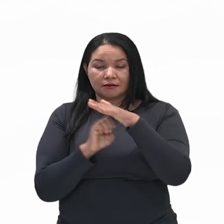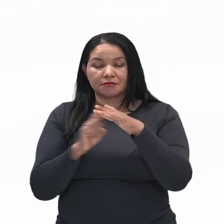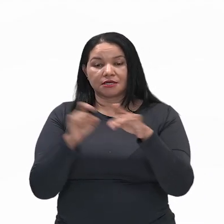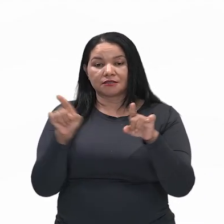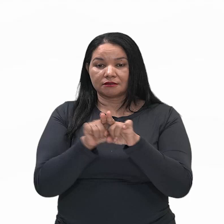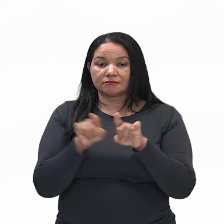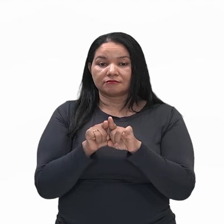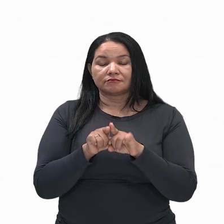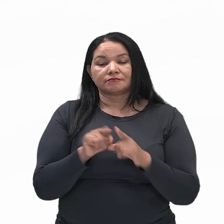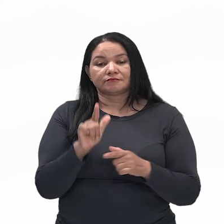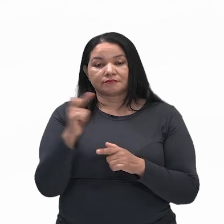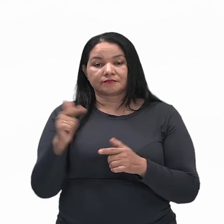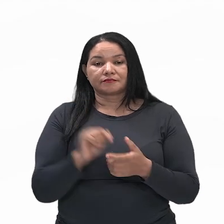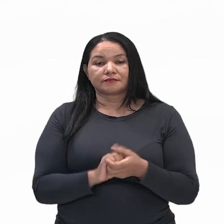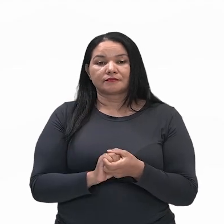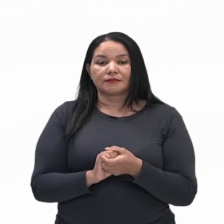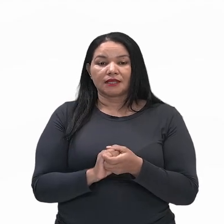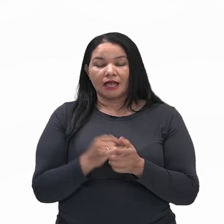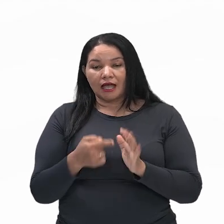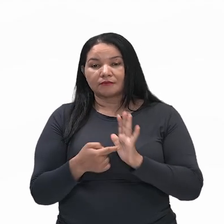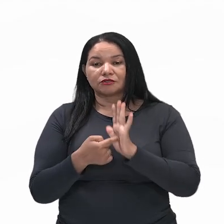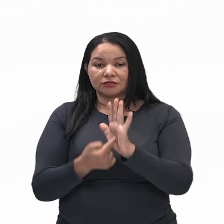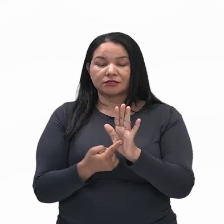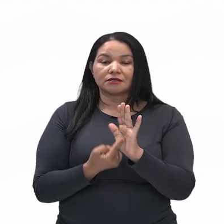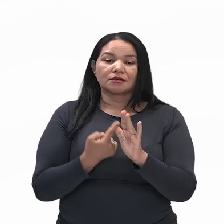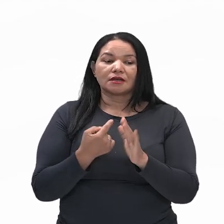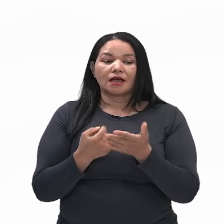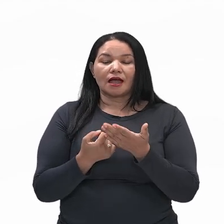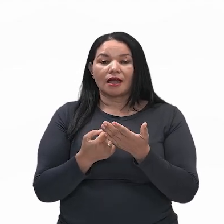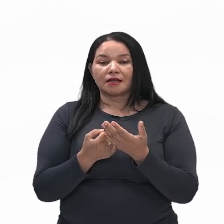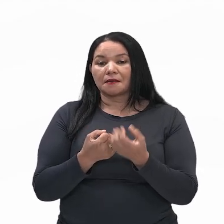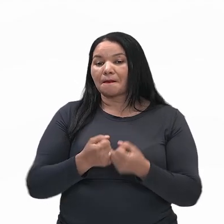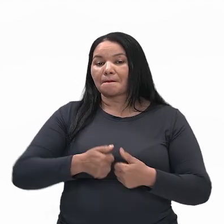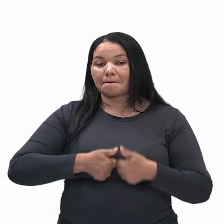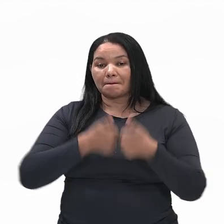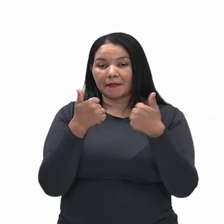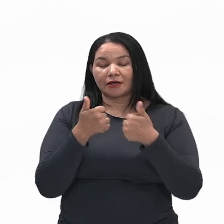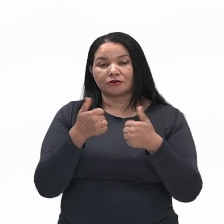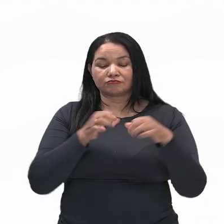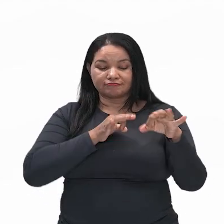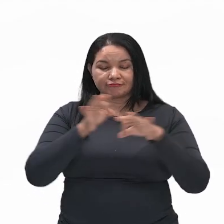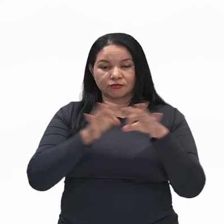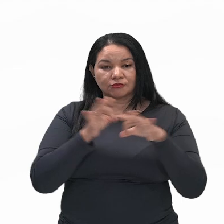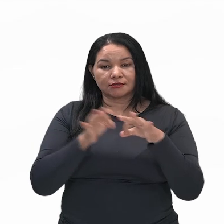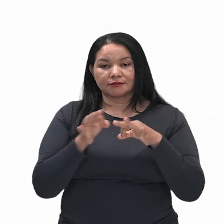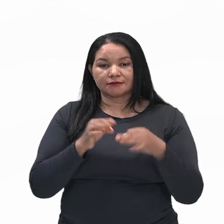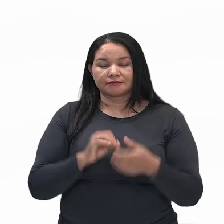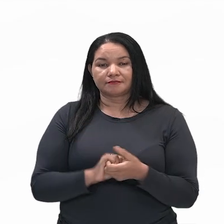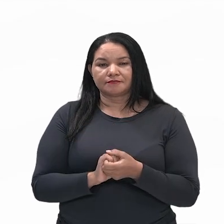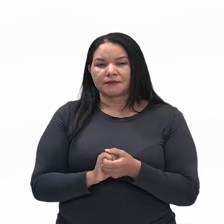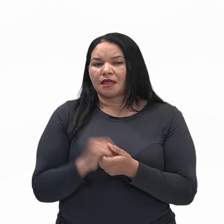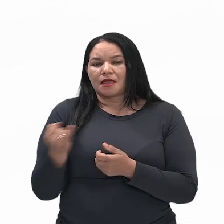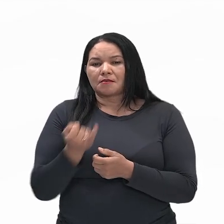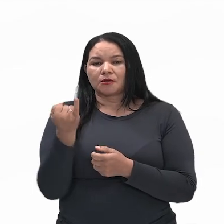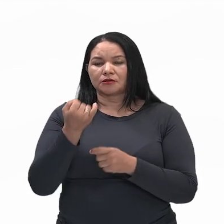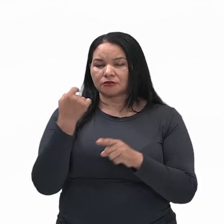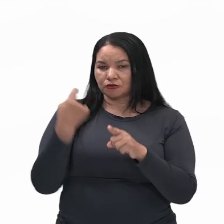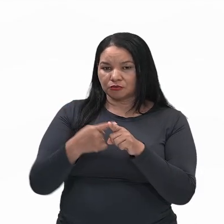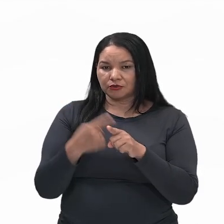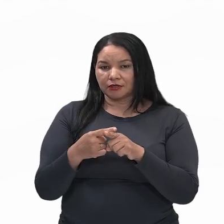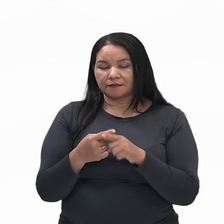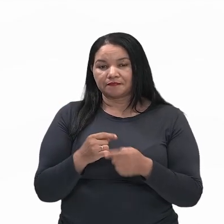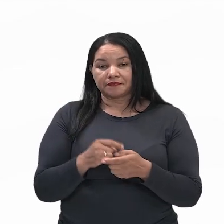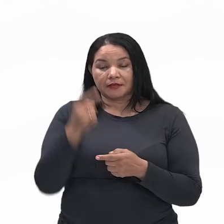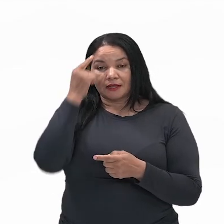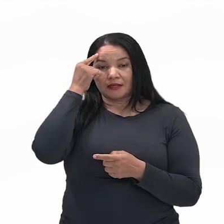é oferecer mais eficiência e produtividade às organizações. O que é importante nisso? É importante